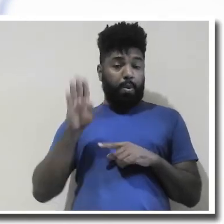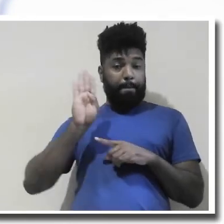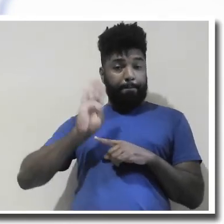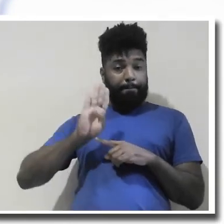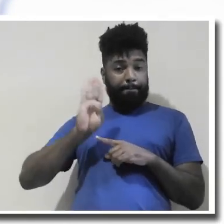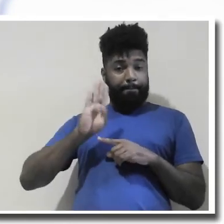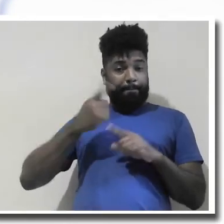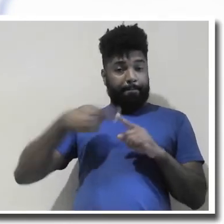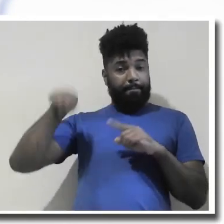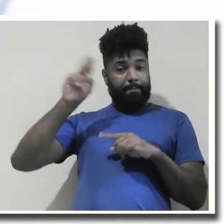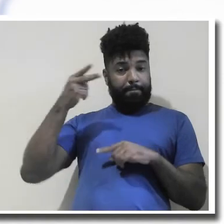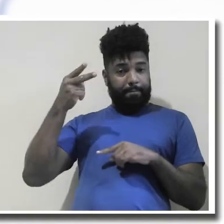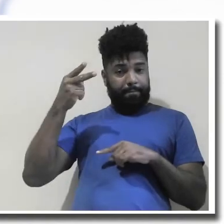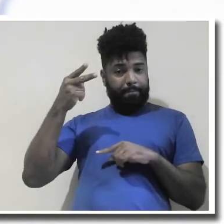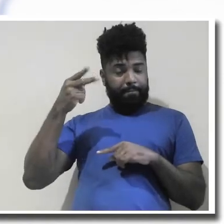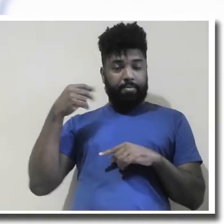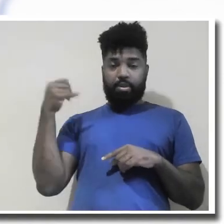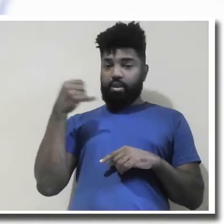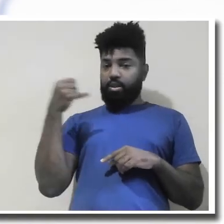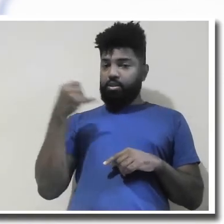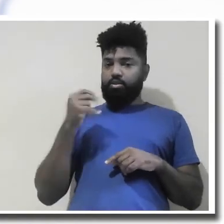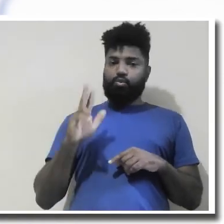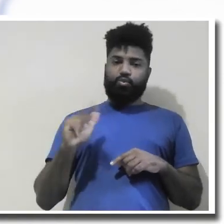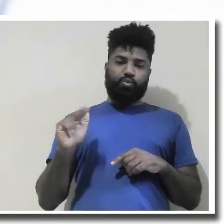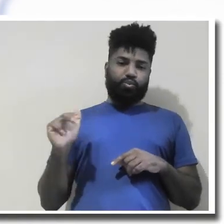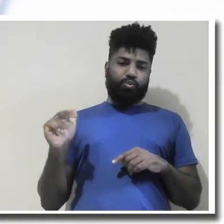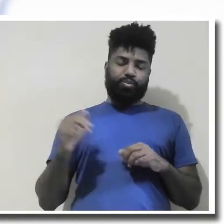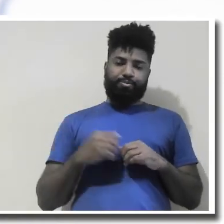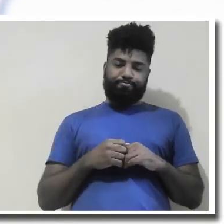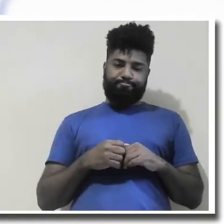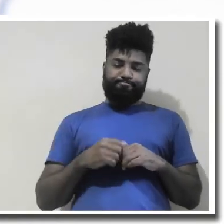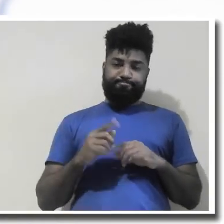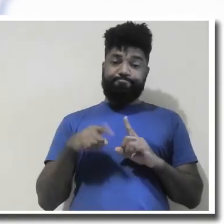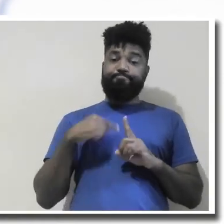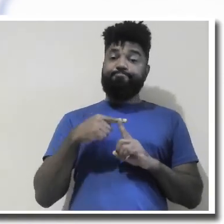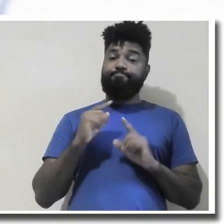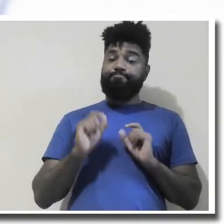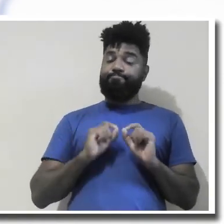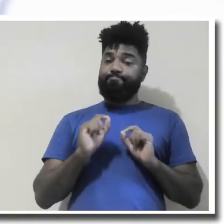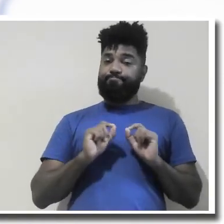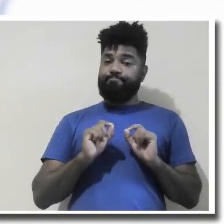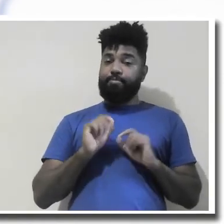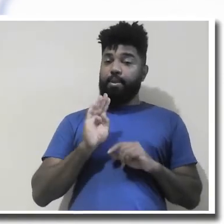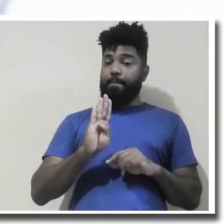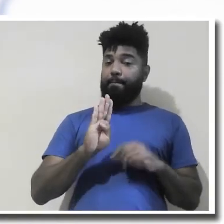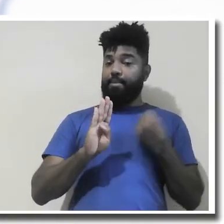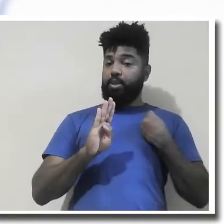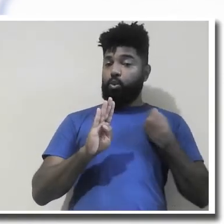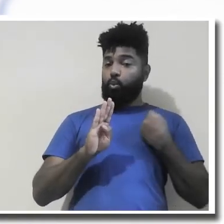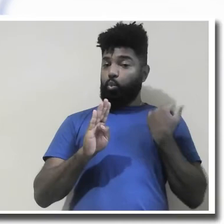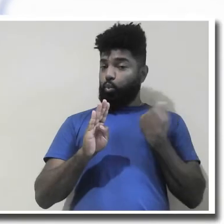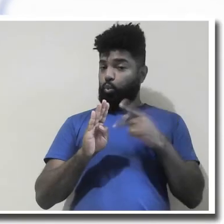quadrado será negativo. Mais do que isso, nenhum valor de B